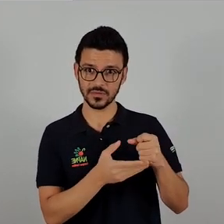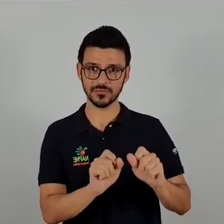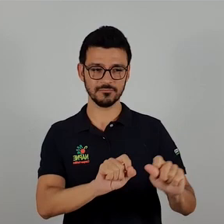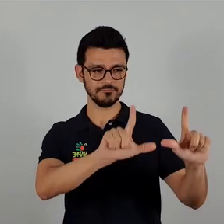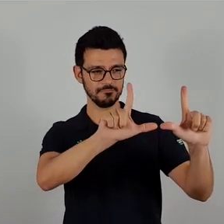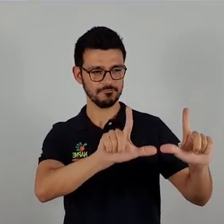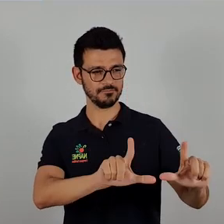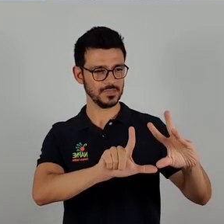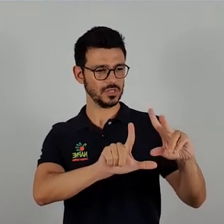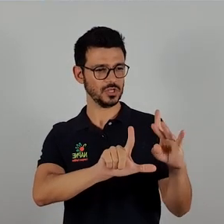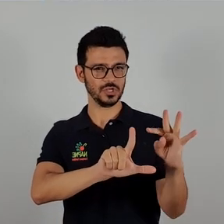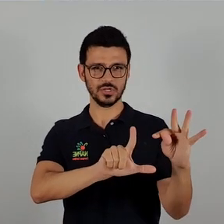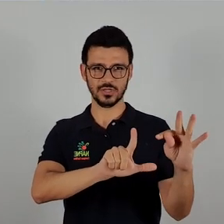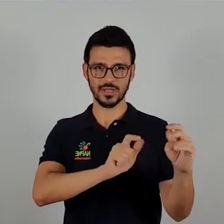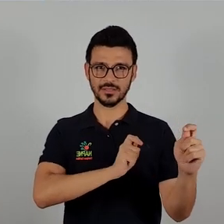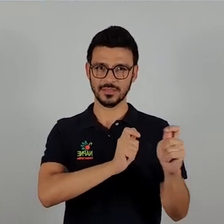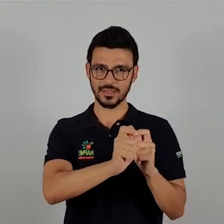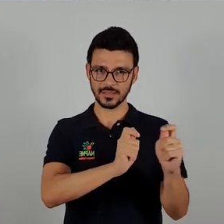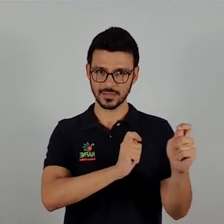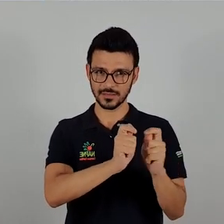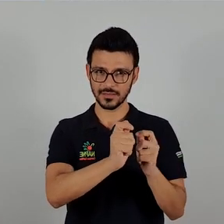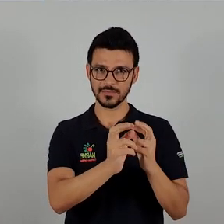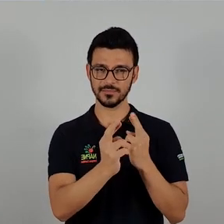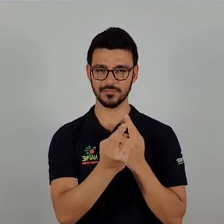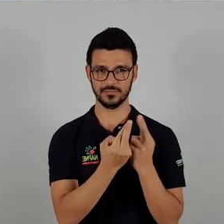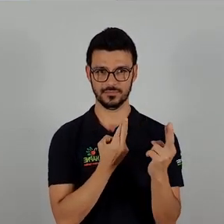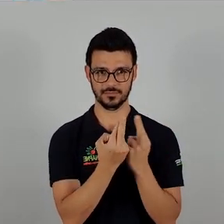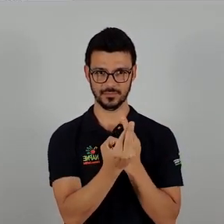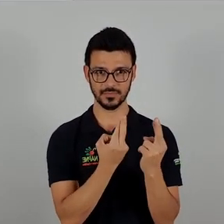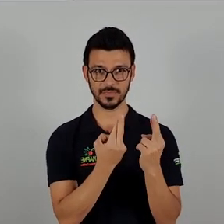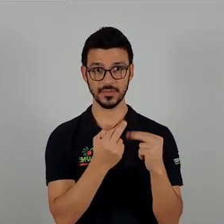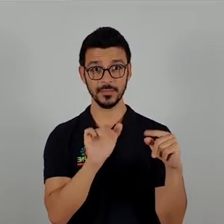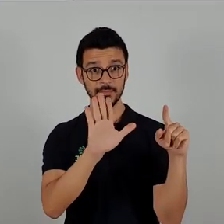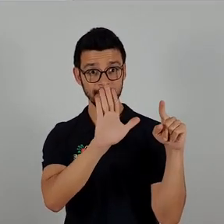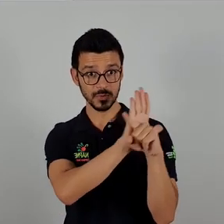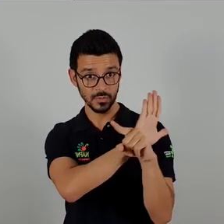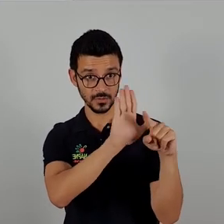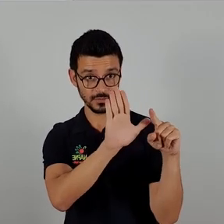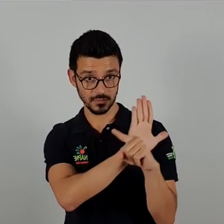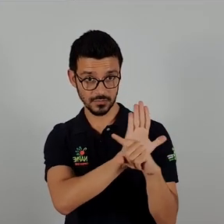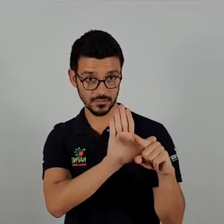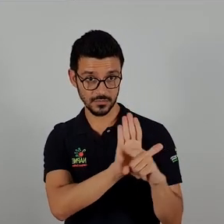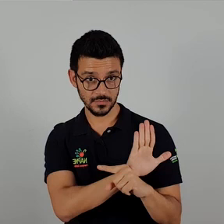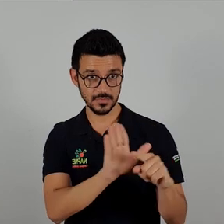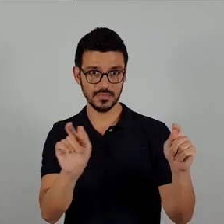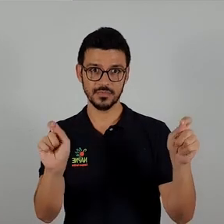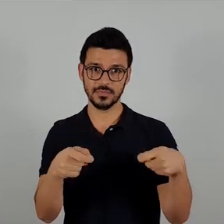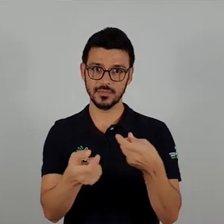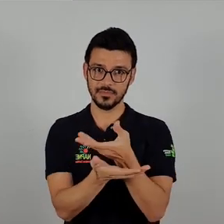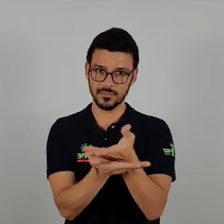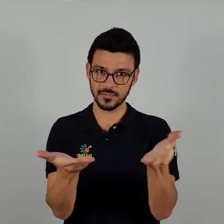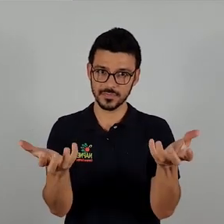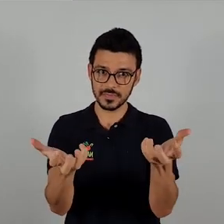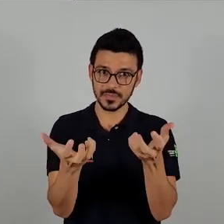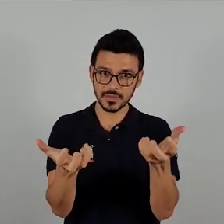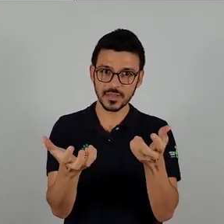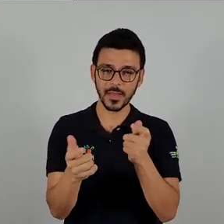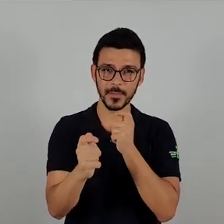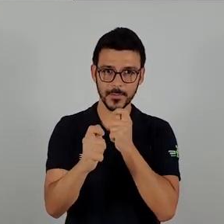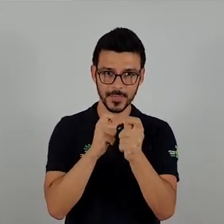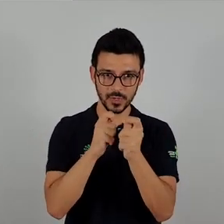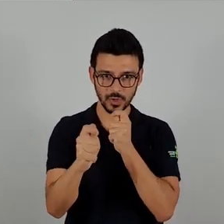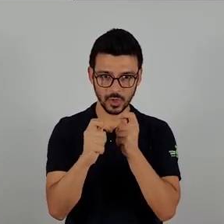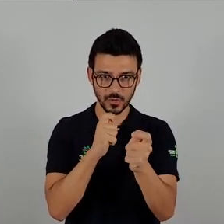interação no chat, ó lá, no chat. Então, qualquer pergunta que vocês quiserem fazer, se não